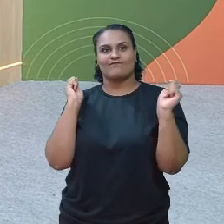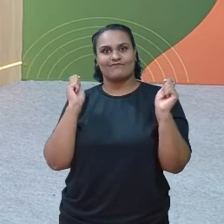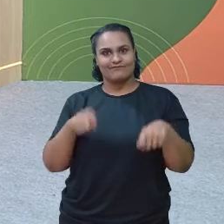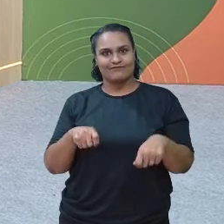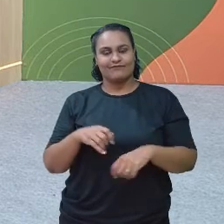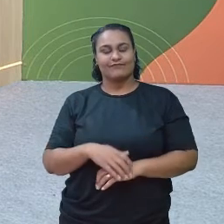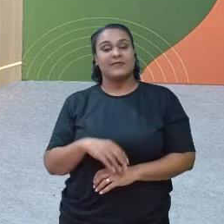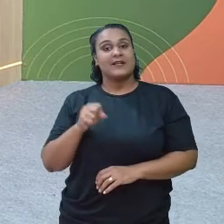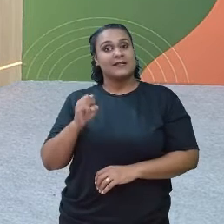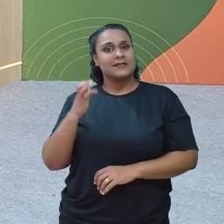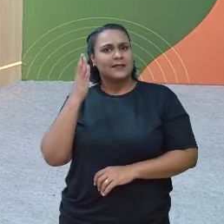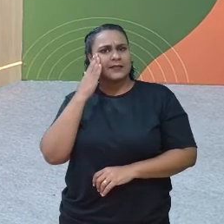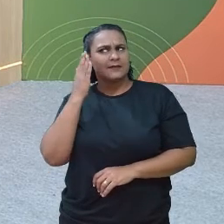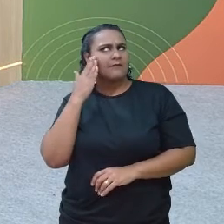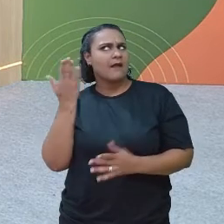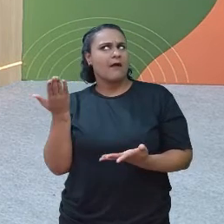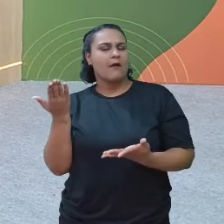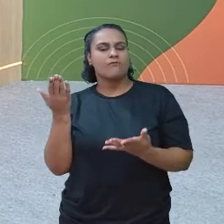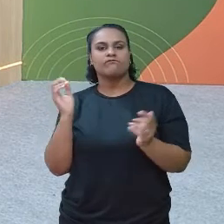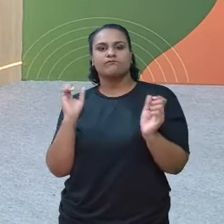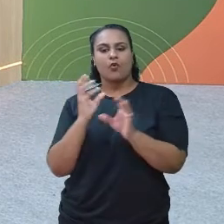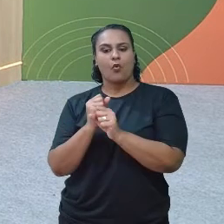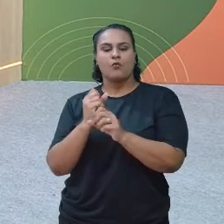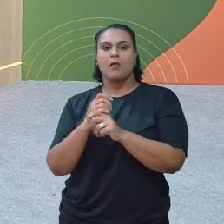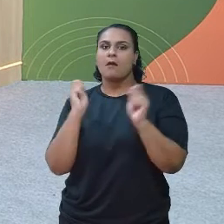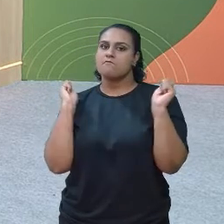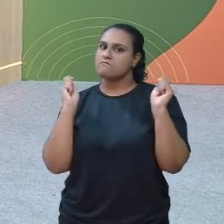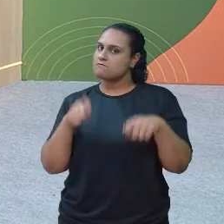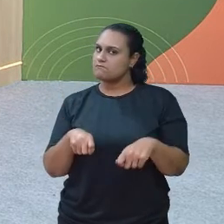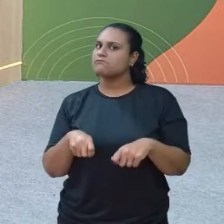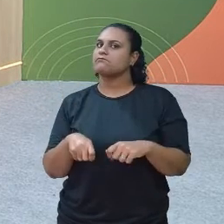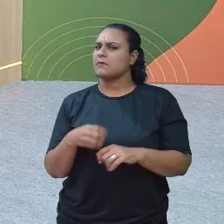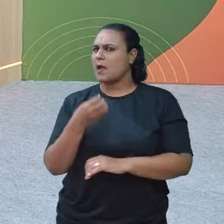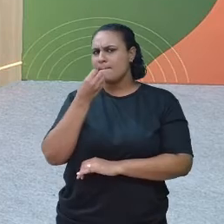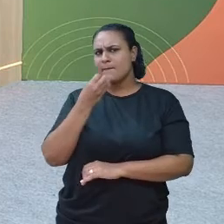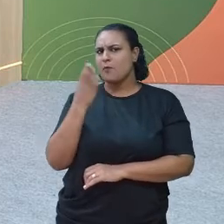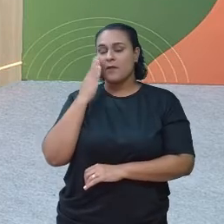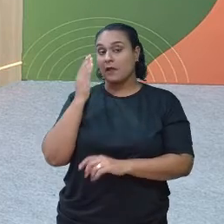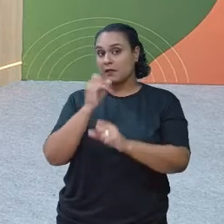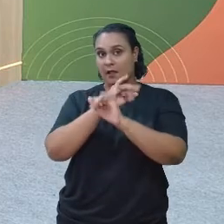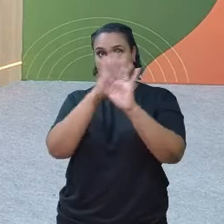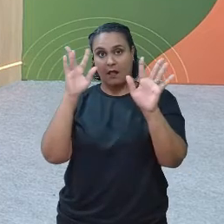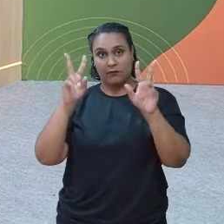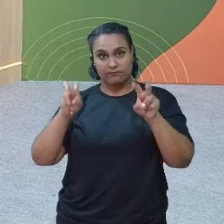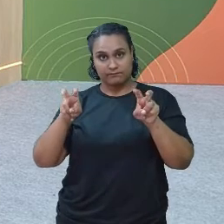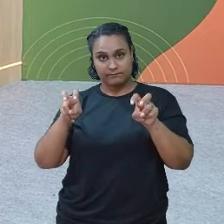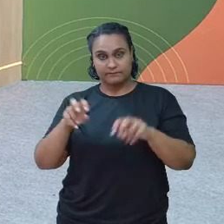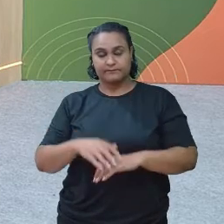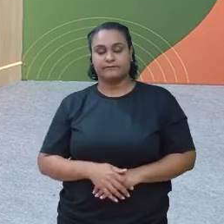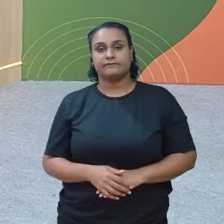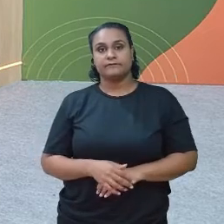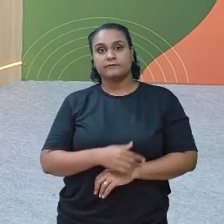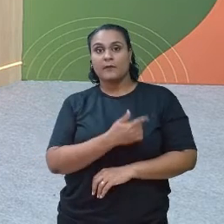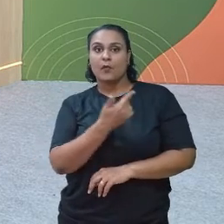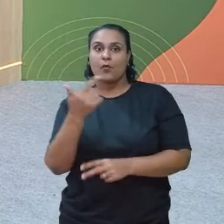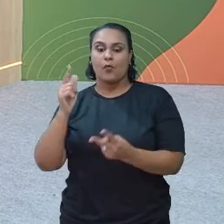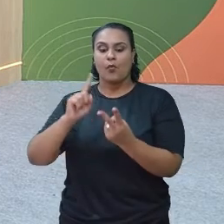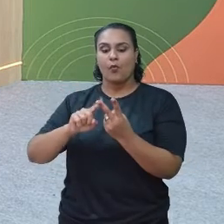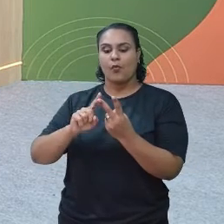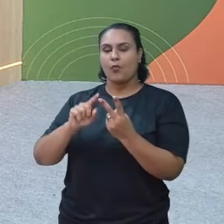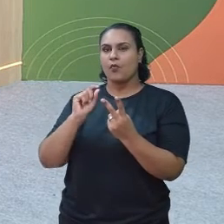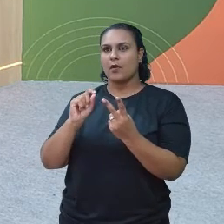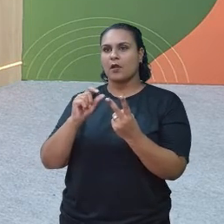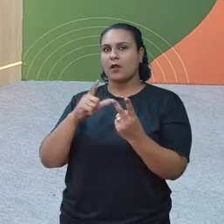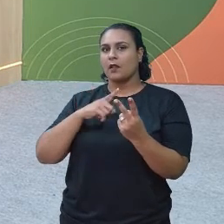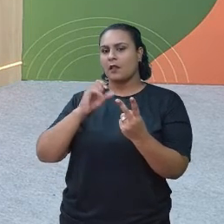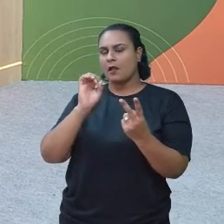Se você entender como contar possibilidades, já é o suficiente para a gente compreender o tema. A outra situação era, se eu tenho uma